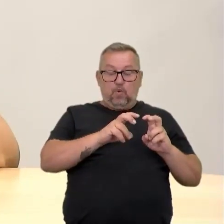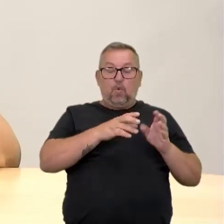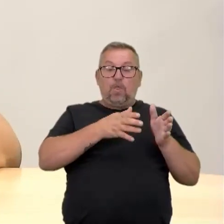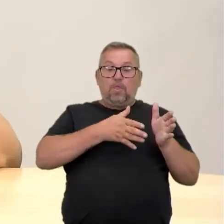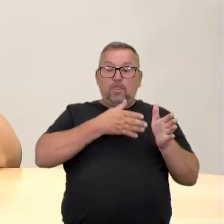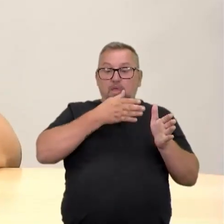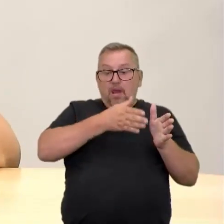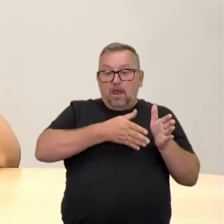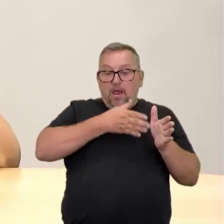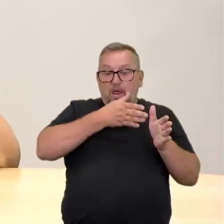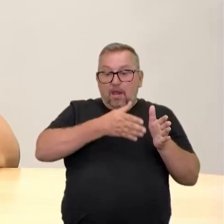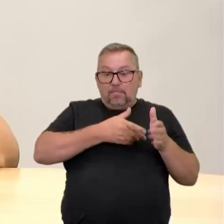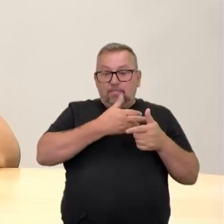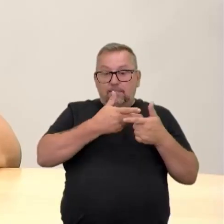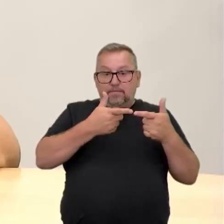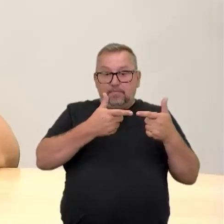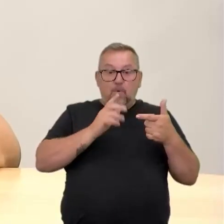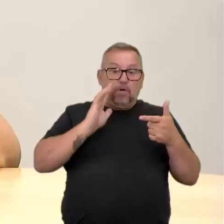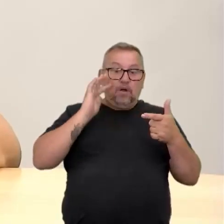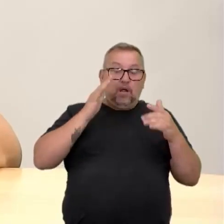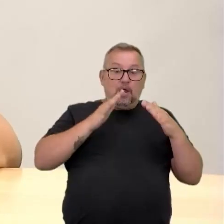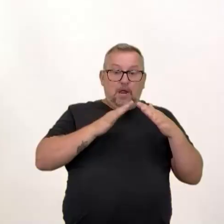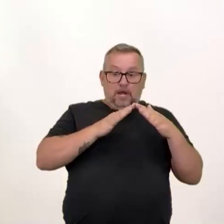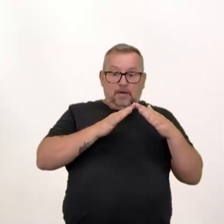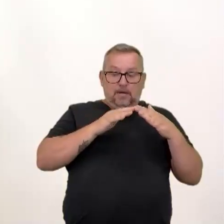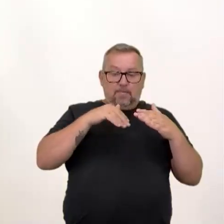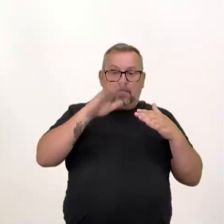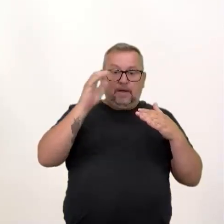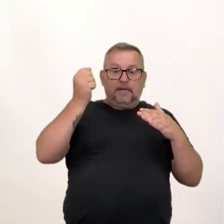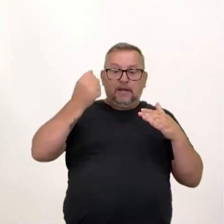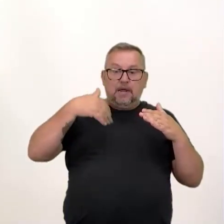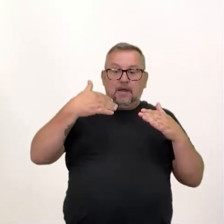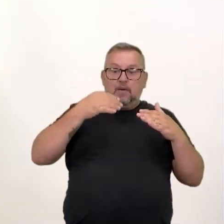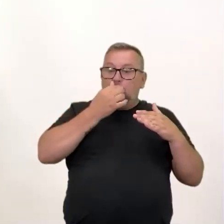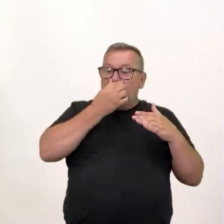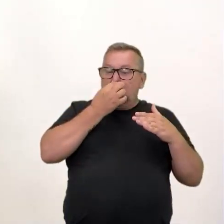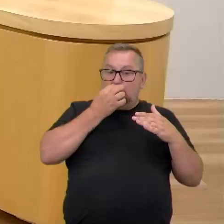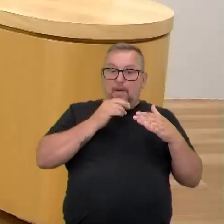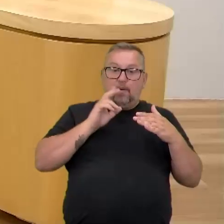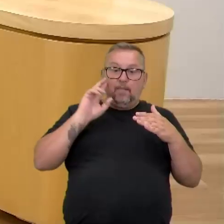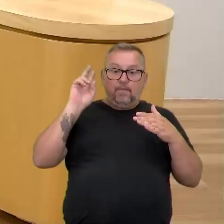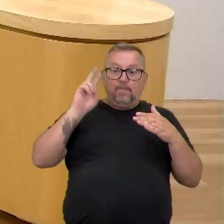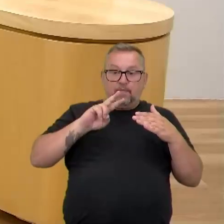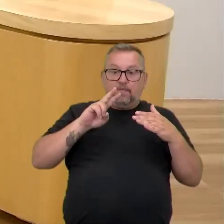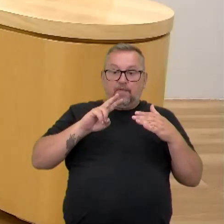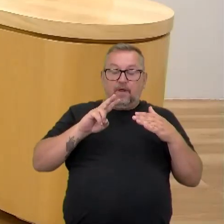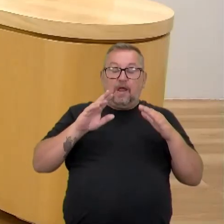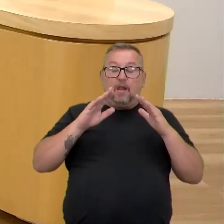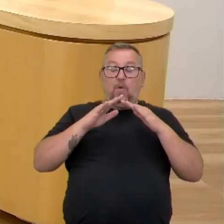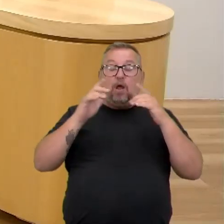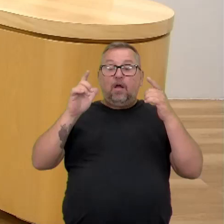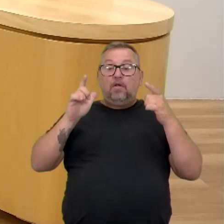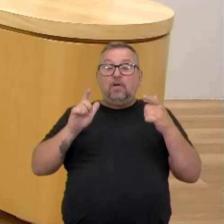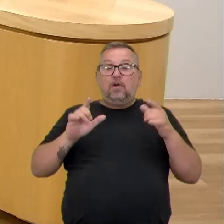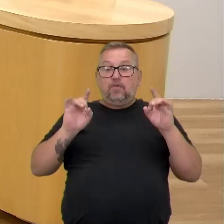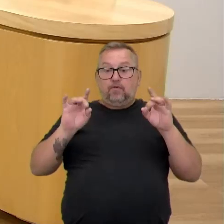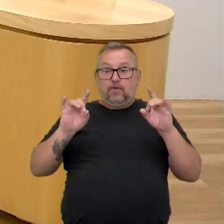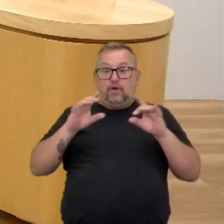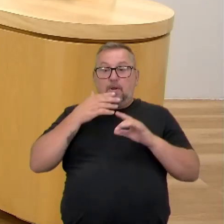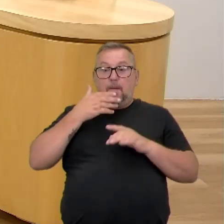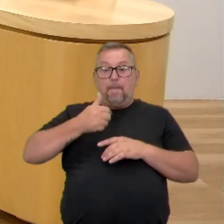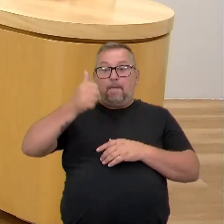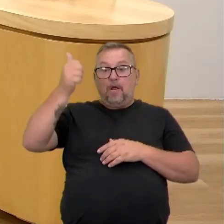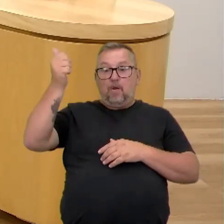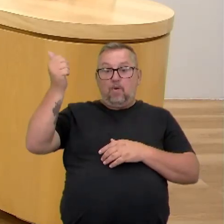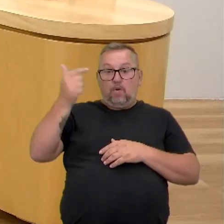da sua casa, isso aumenta o preço dela. Então você vê bairros nobres que têm acesso a transporte muito melhor do que